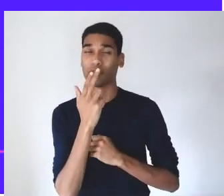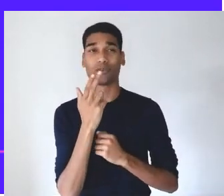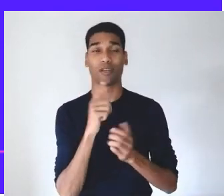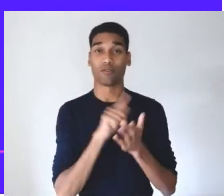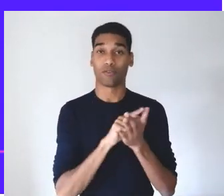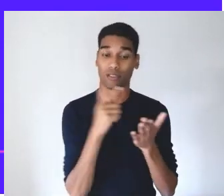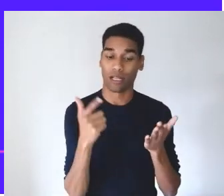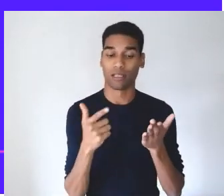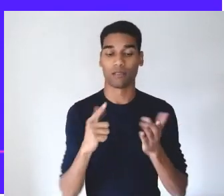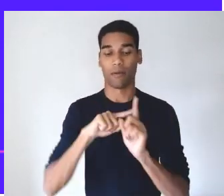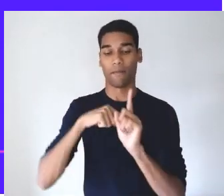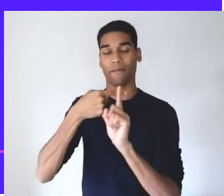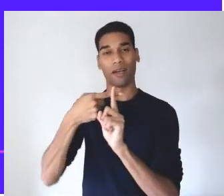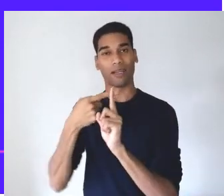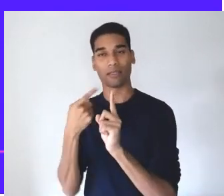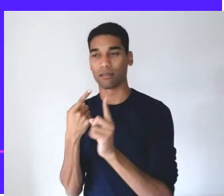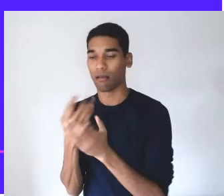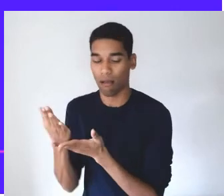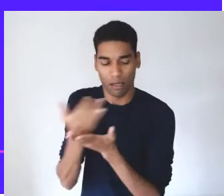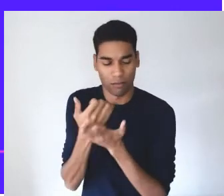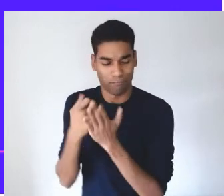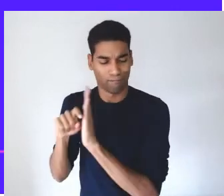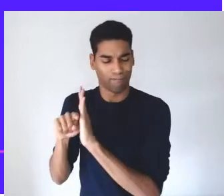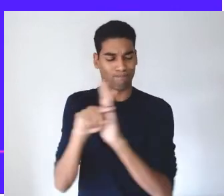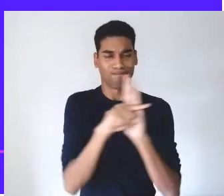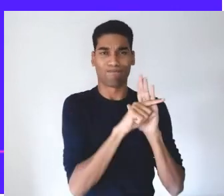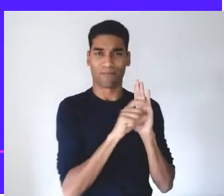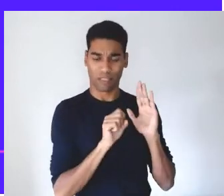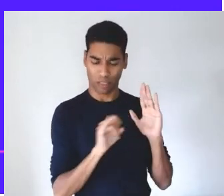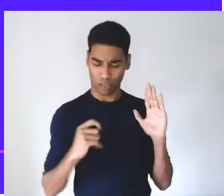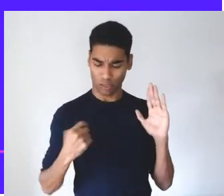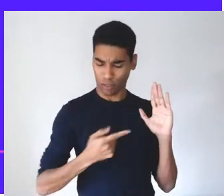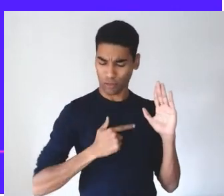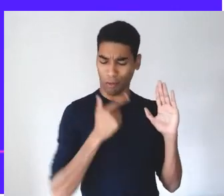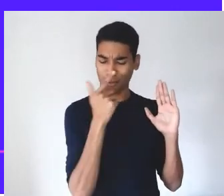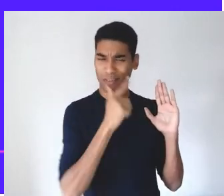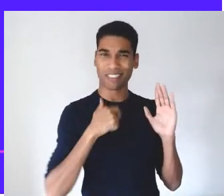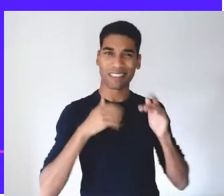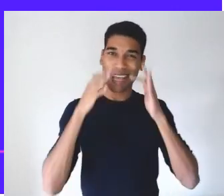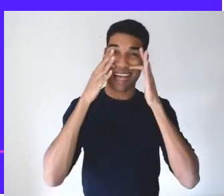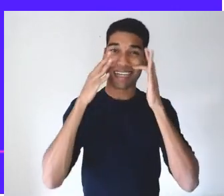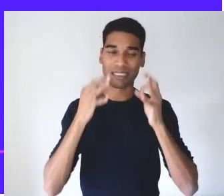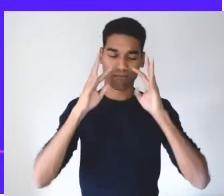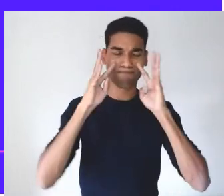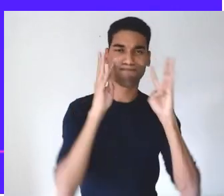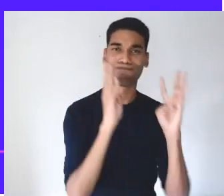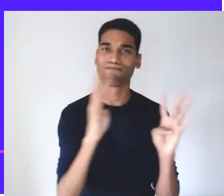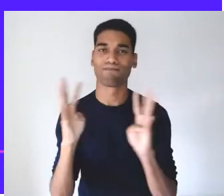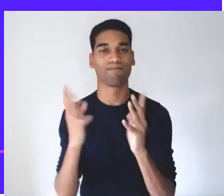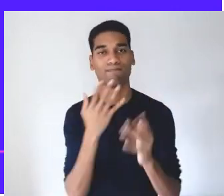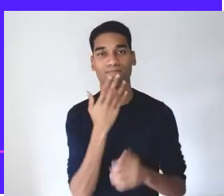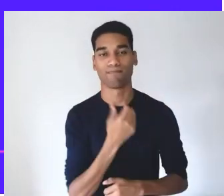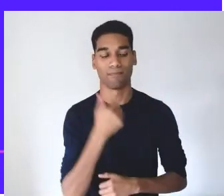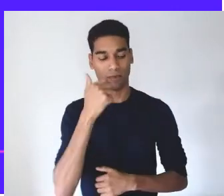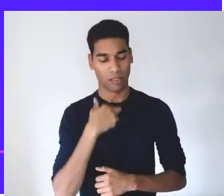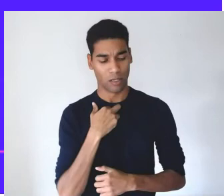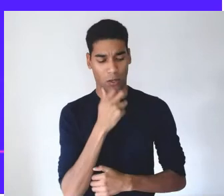gente souber escutar e se abrir verdadeiramente se escuta. Então, acho que temos muito hoje, assim,